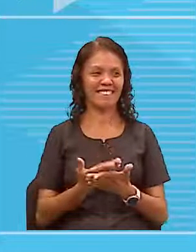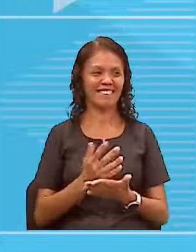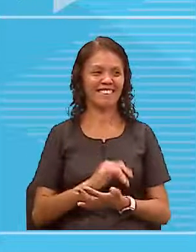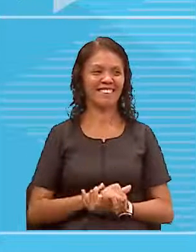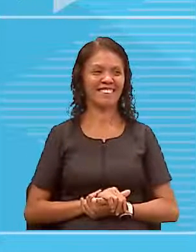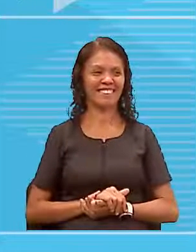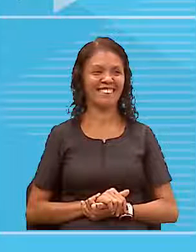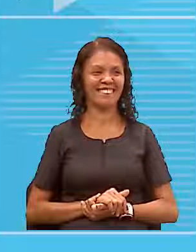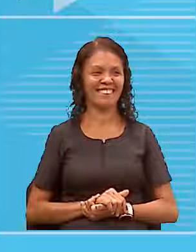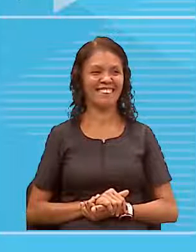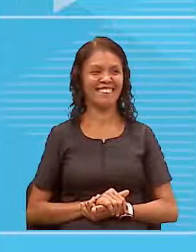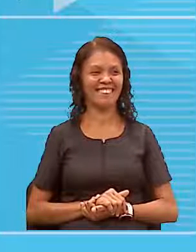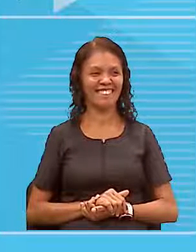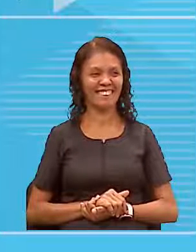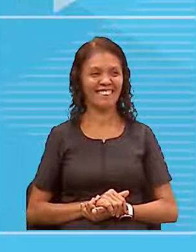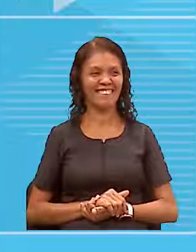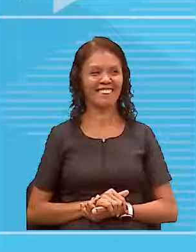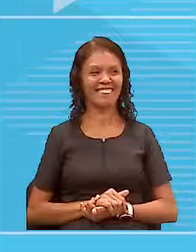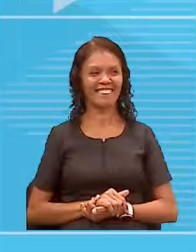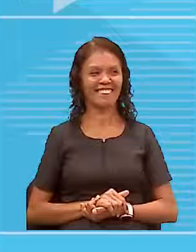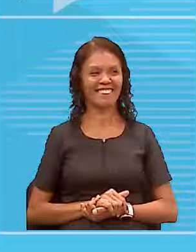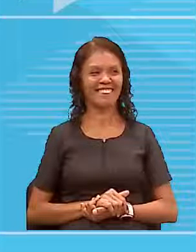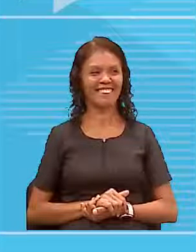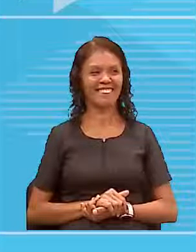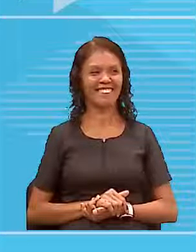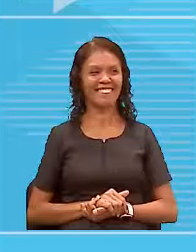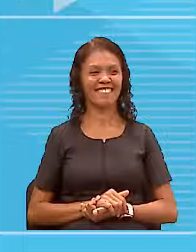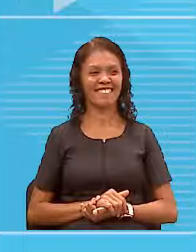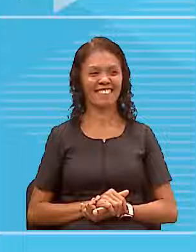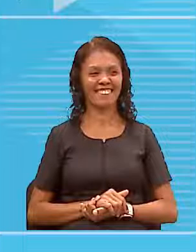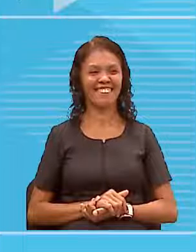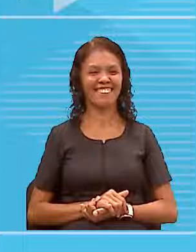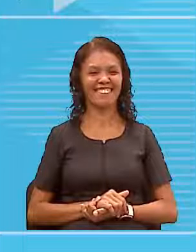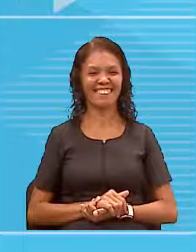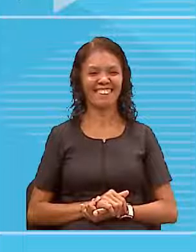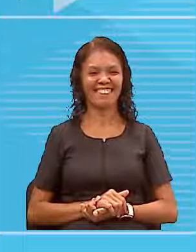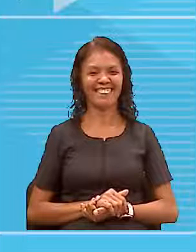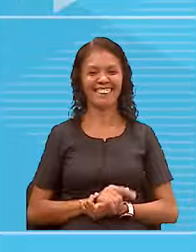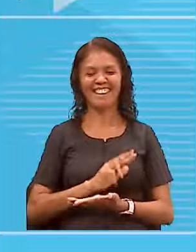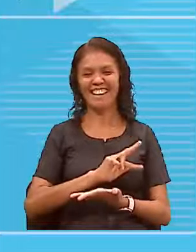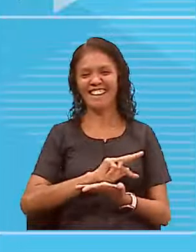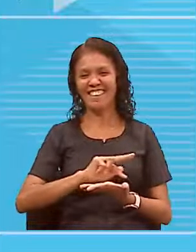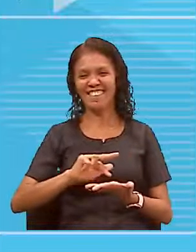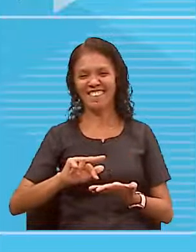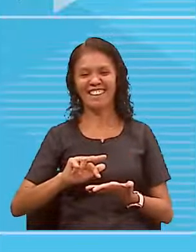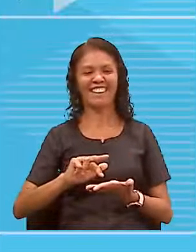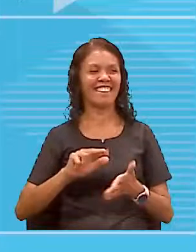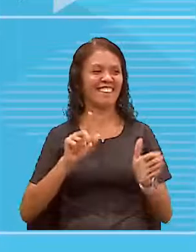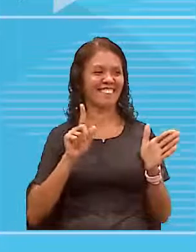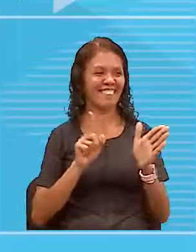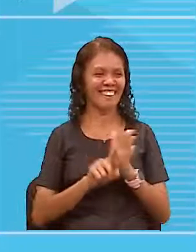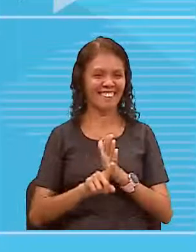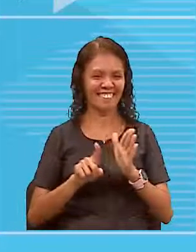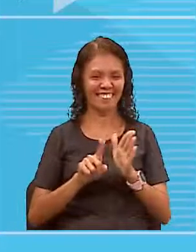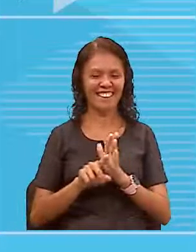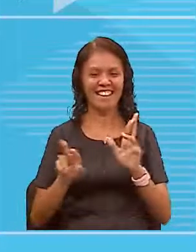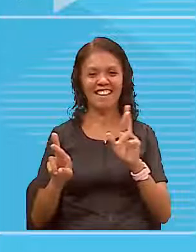é tradição cair, não, desculpa, despencar questões de